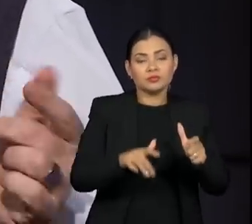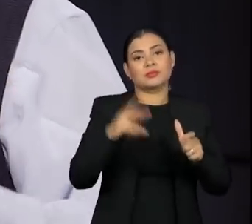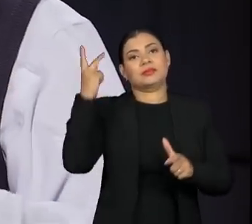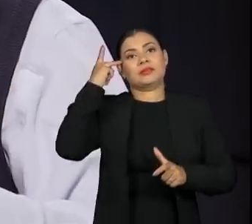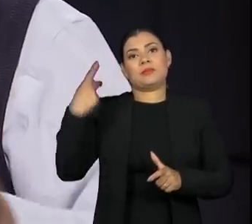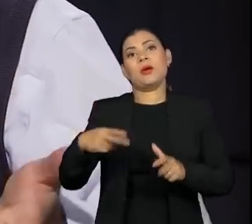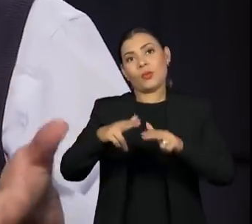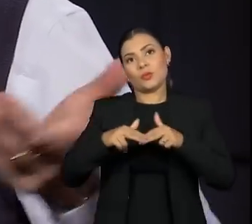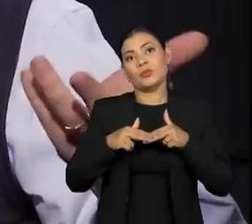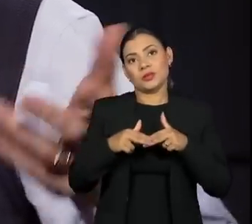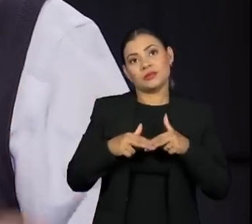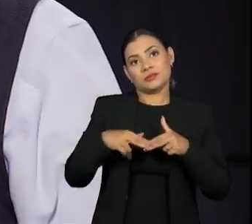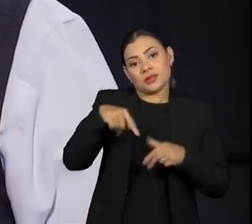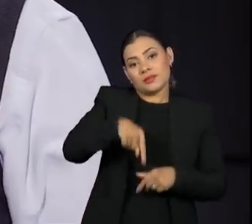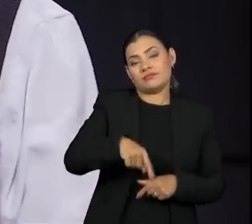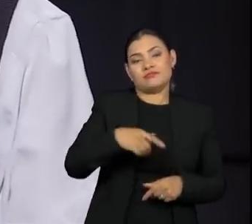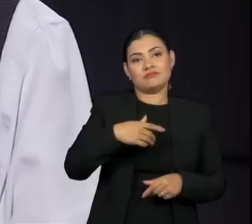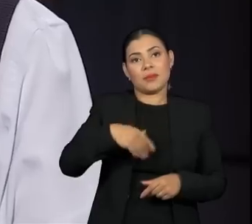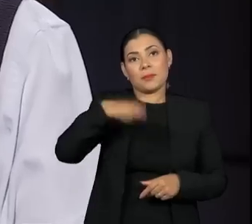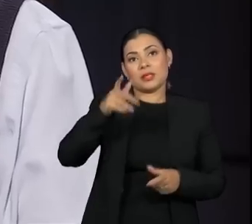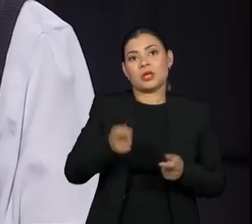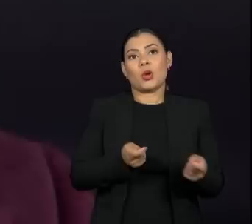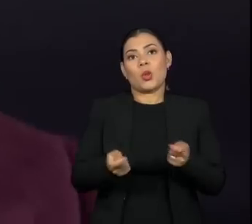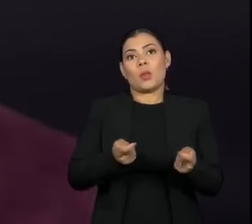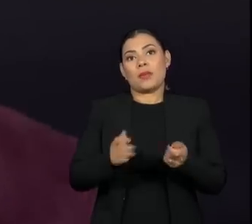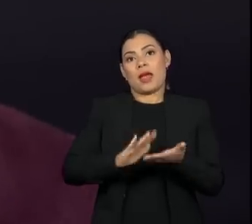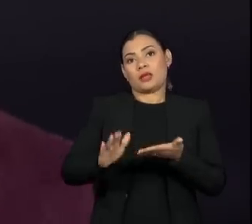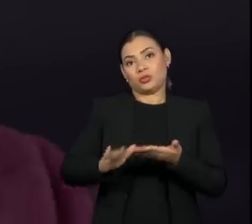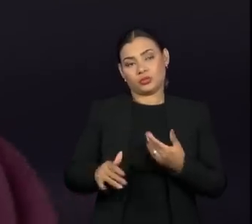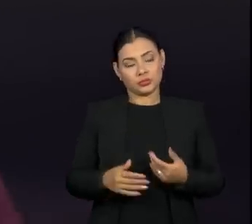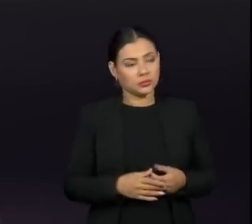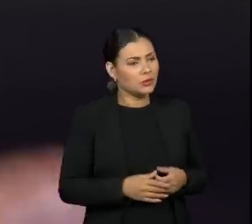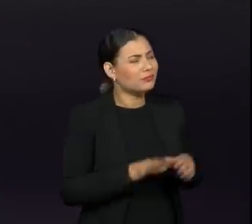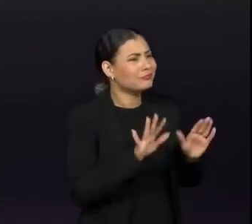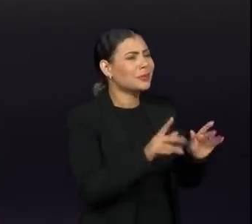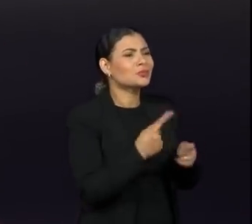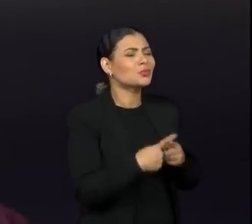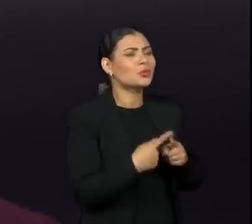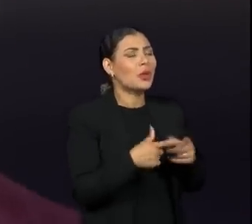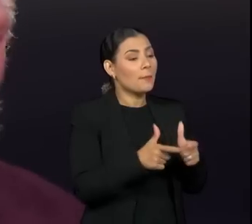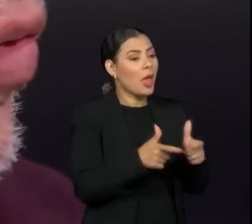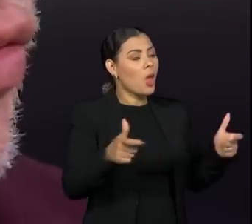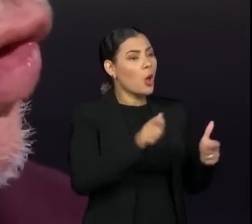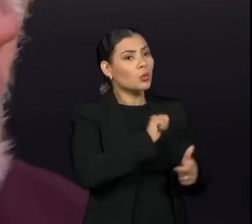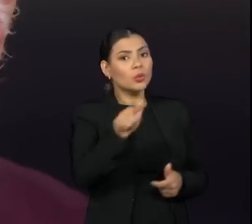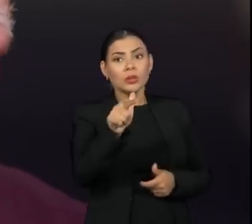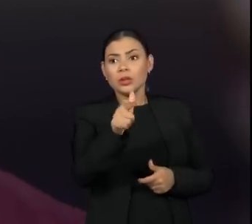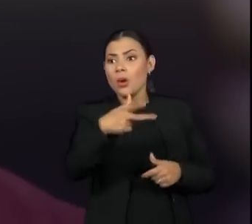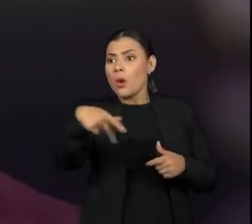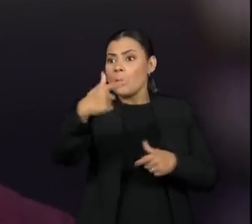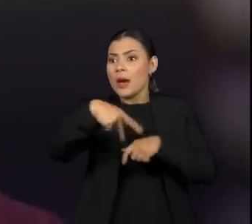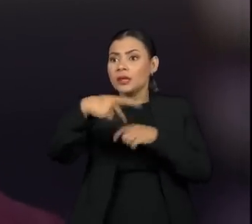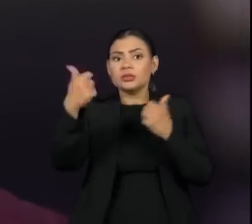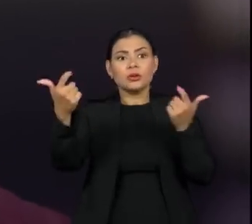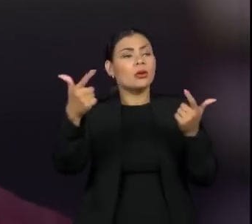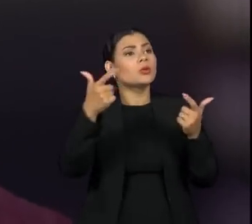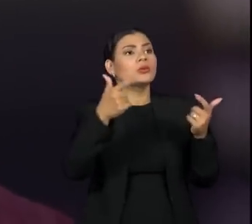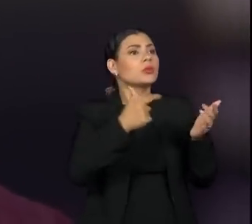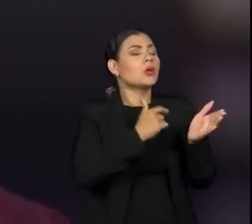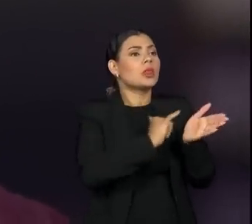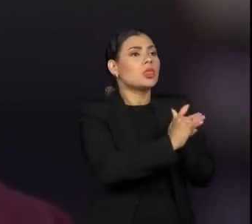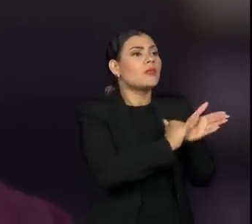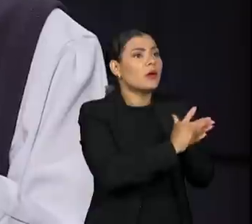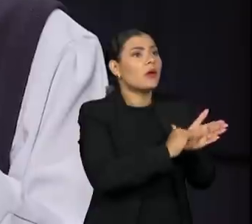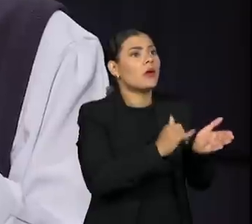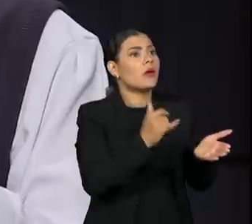você troca a travula lá e com isso economiza recurso E por que que é maior do que sei lá um ponto de tráfico em Nova York ou